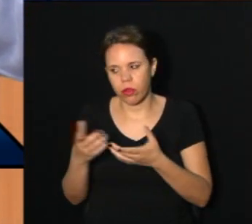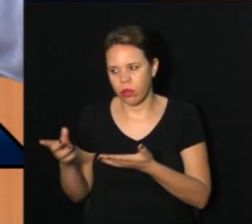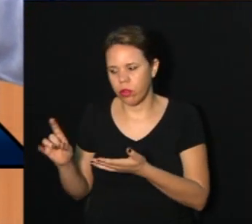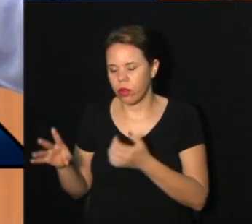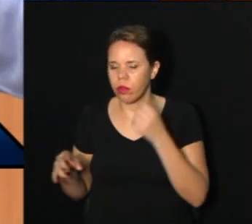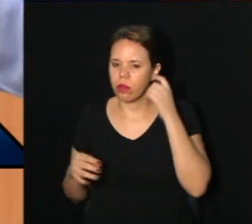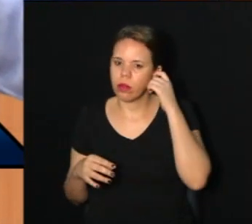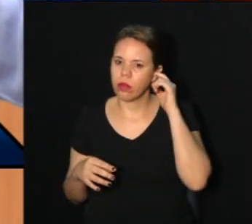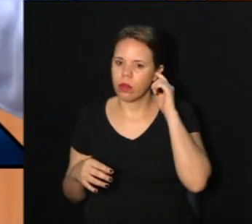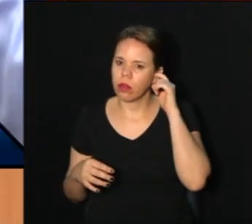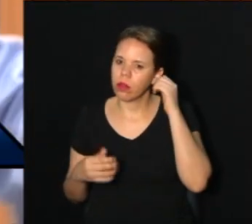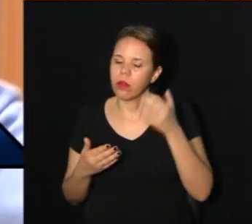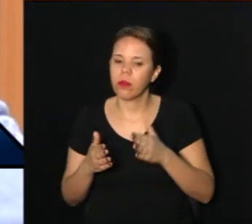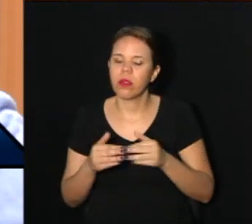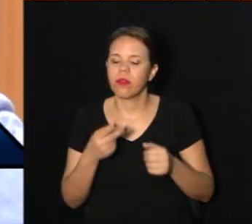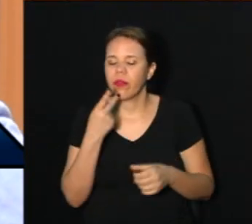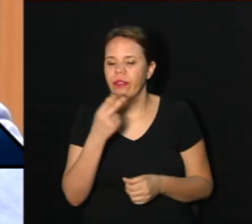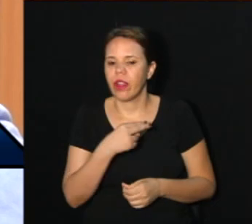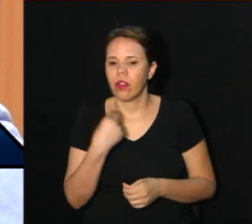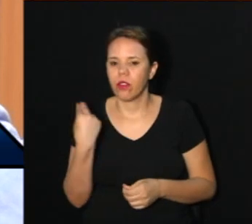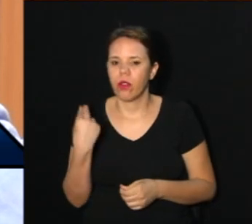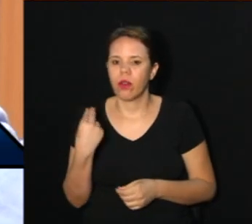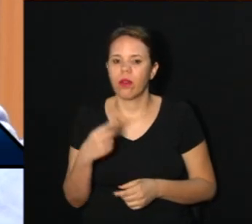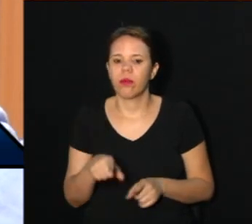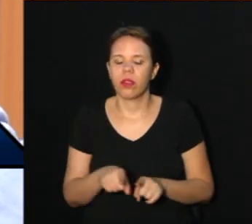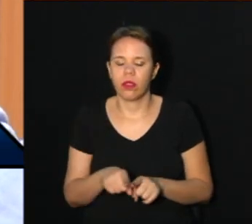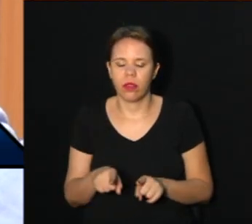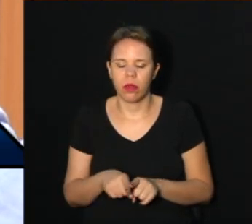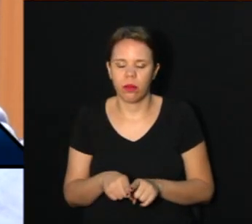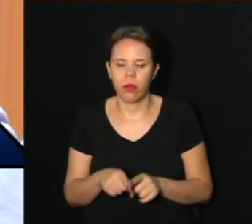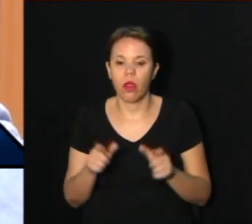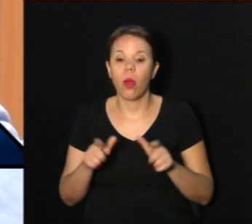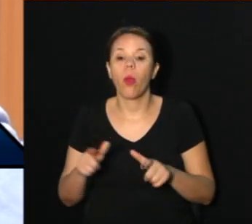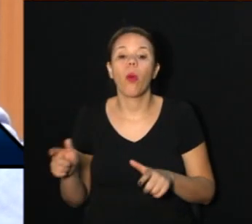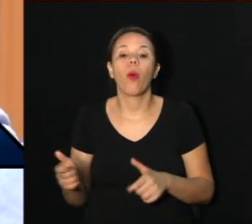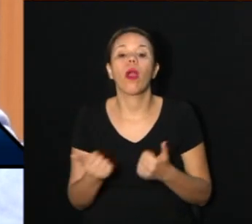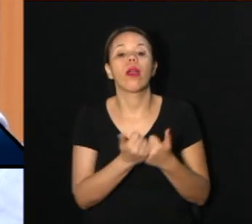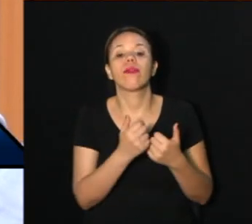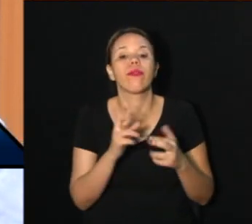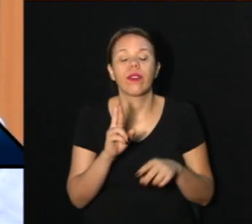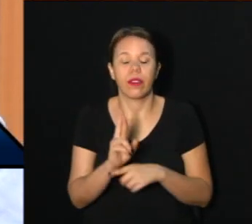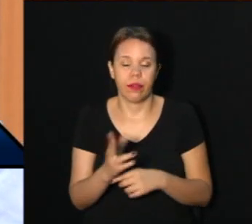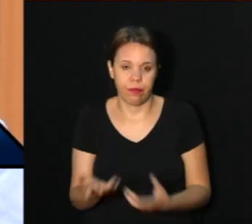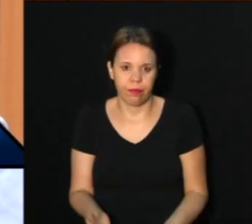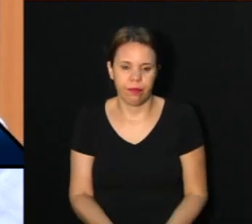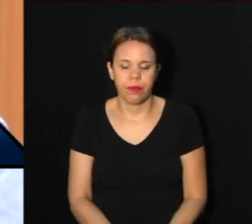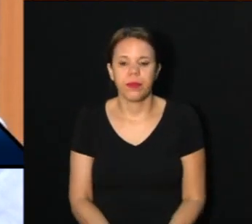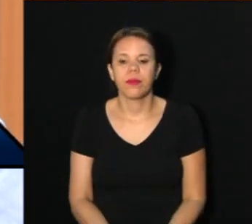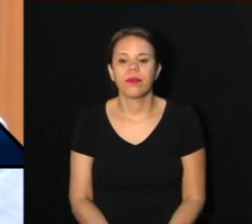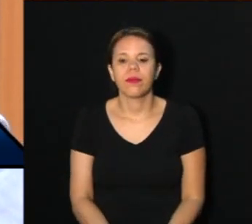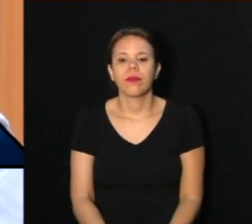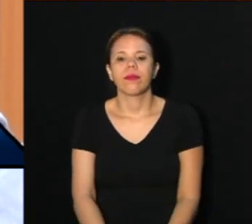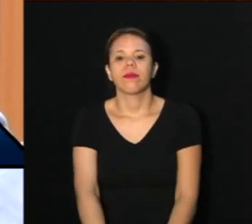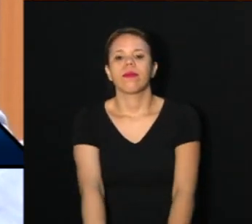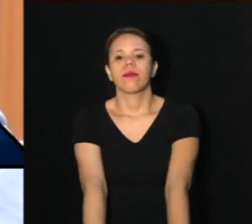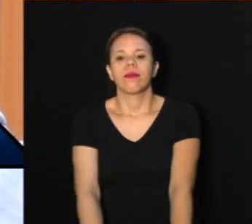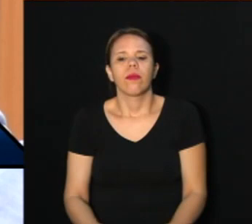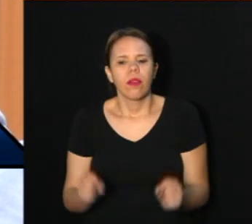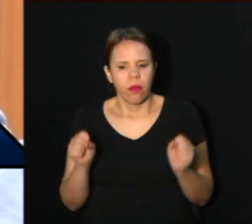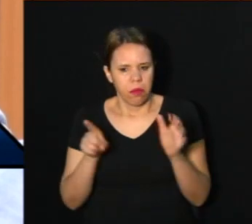que, se tiver interesse, tendo interesse, se apresentem com o nome e façam o questionamento que